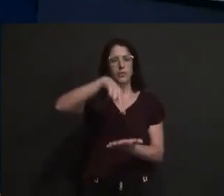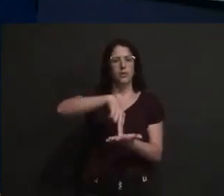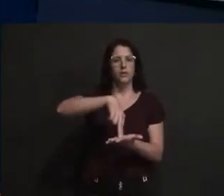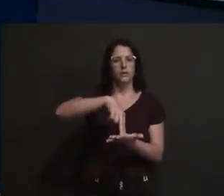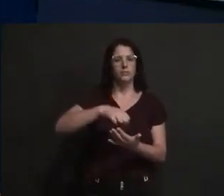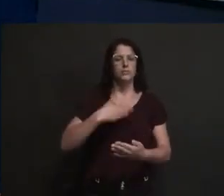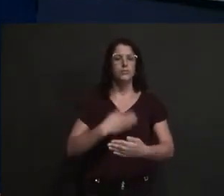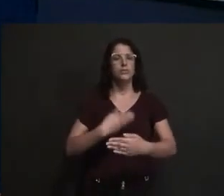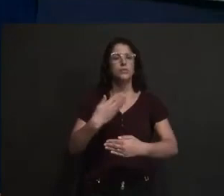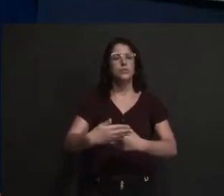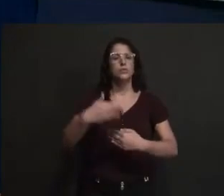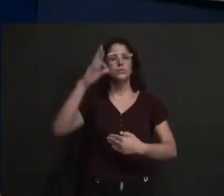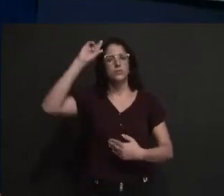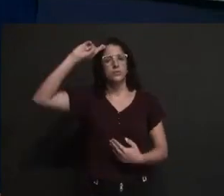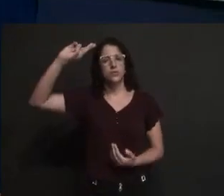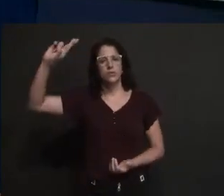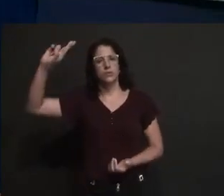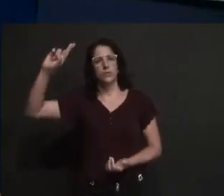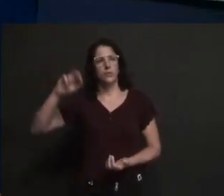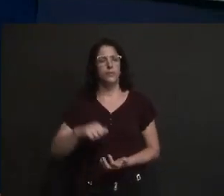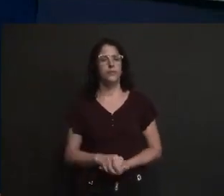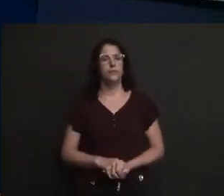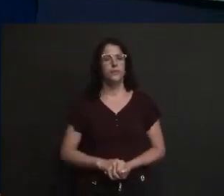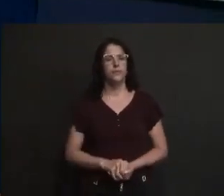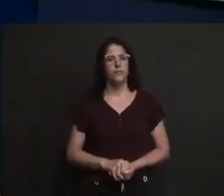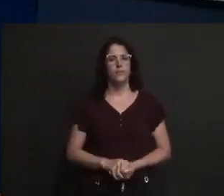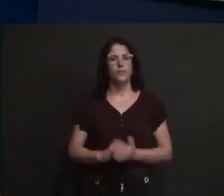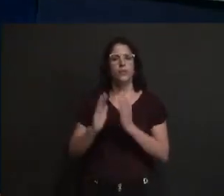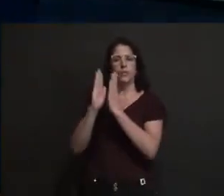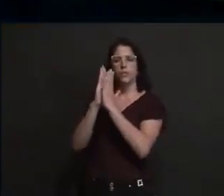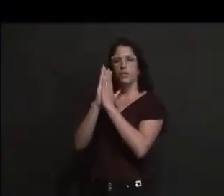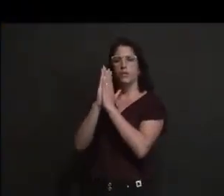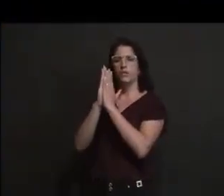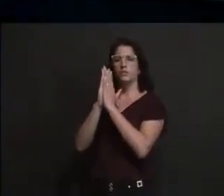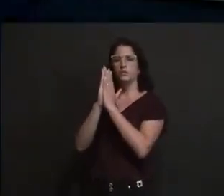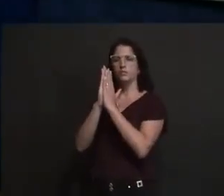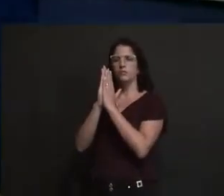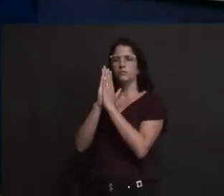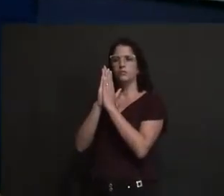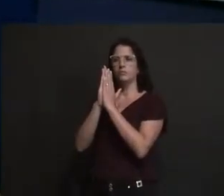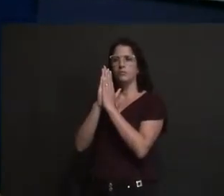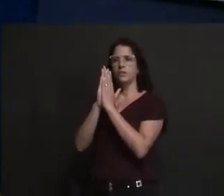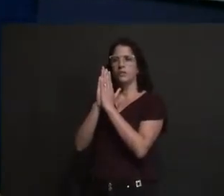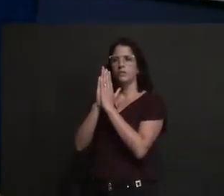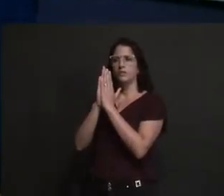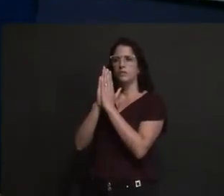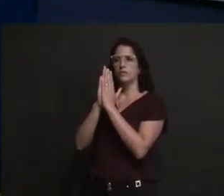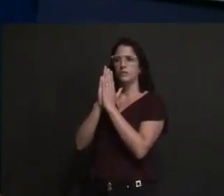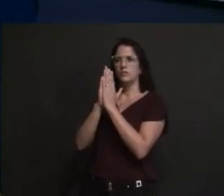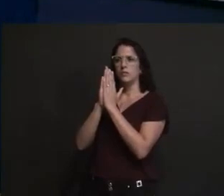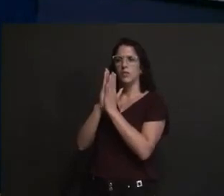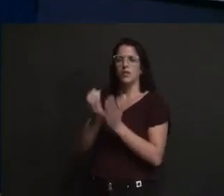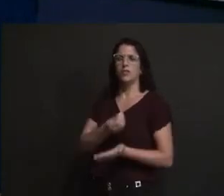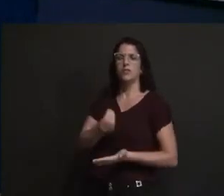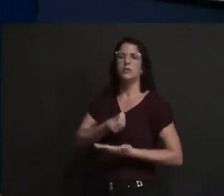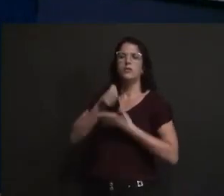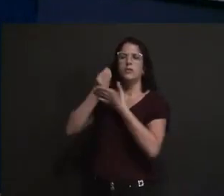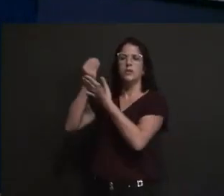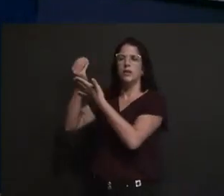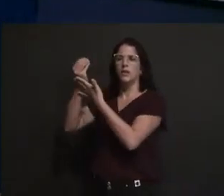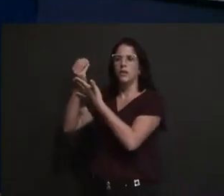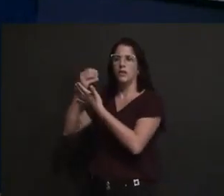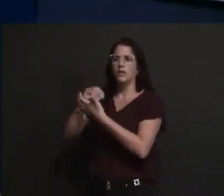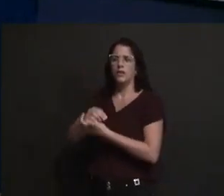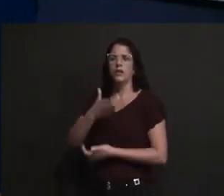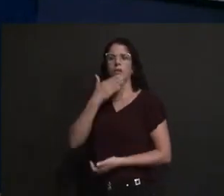diante do Senhor. Falar, Senhor, restaura. Porque eu sei que vai valer a pena